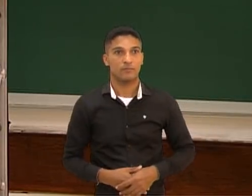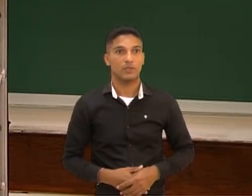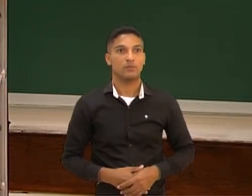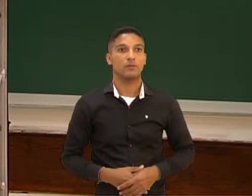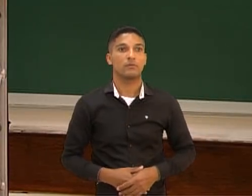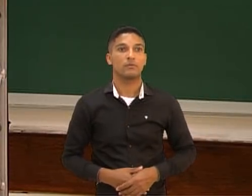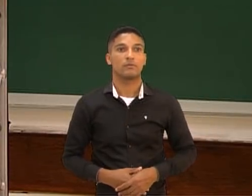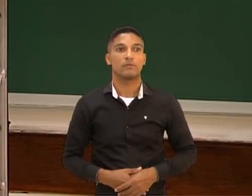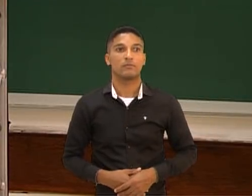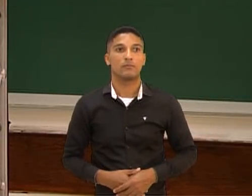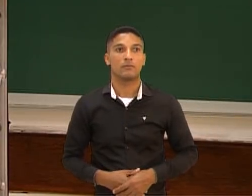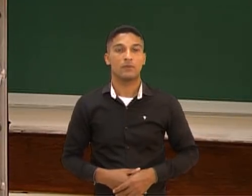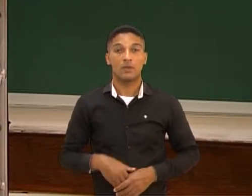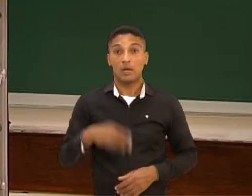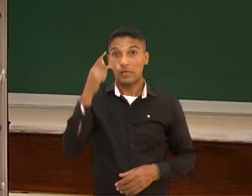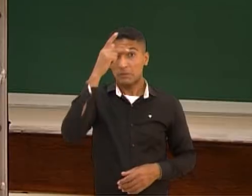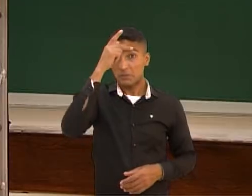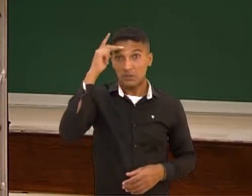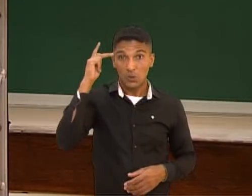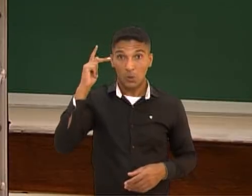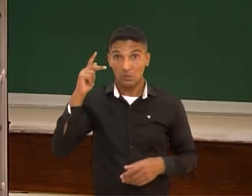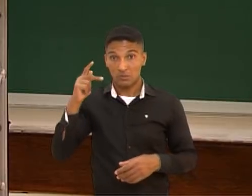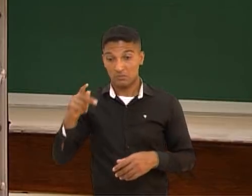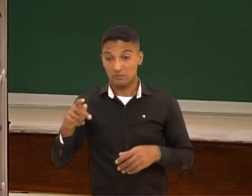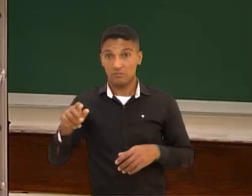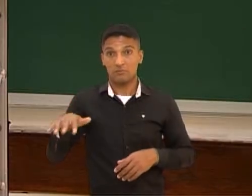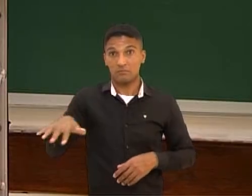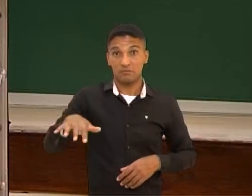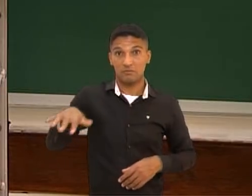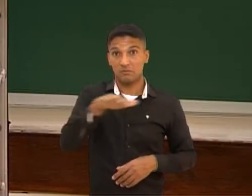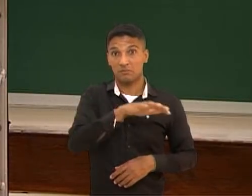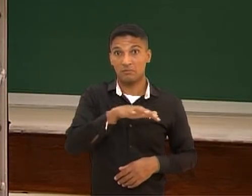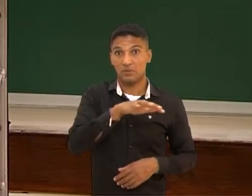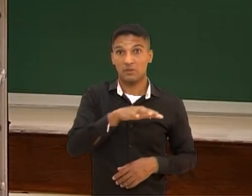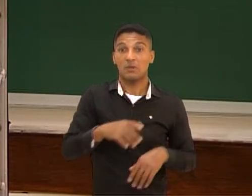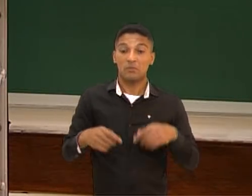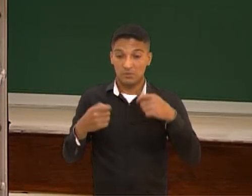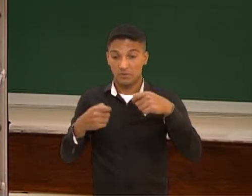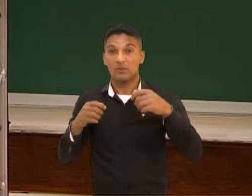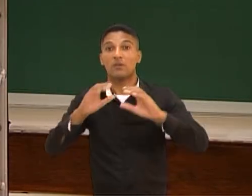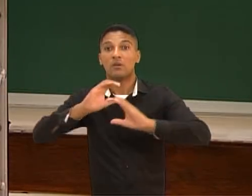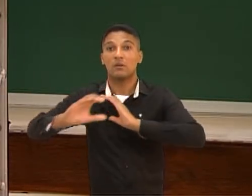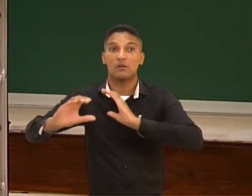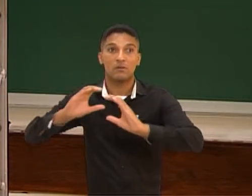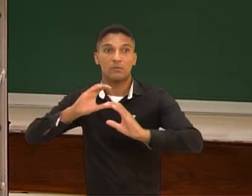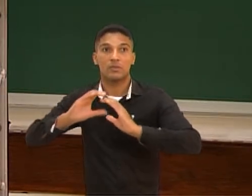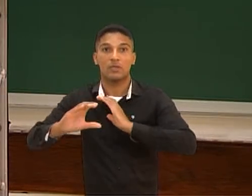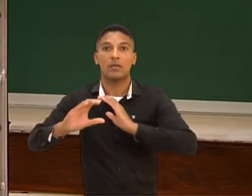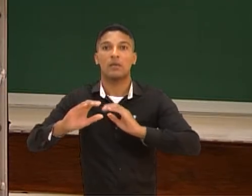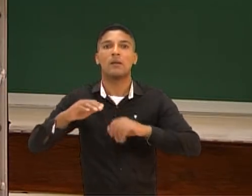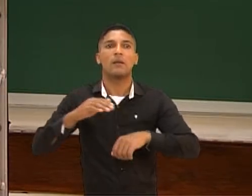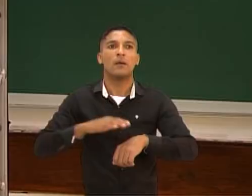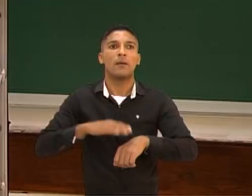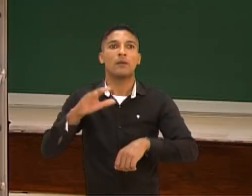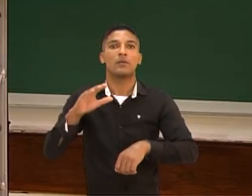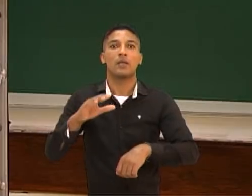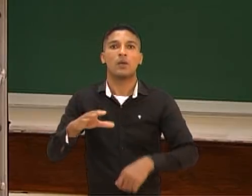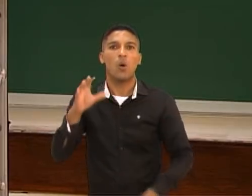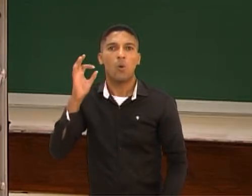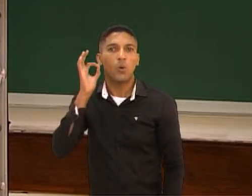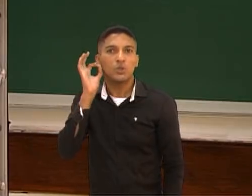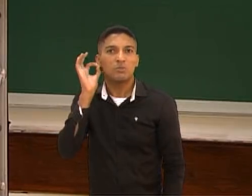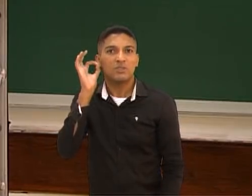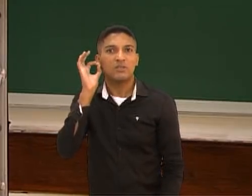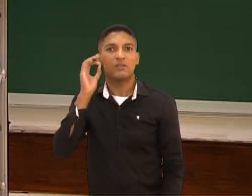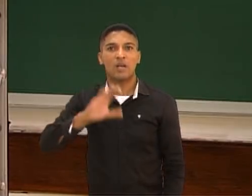dentro dessa categoria de gênero textual informativo e não dissertativo. Aqui a gente só tem uma pequena parte do texto que